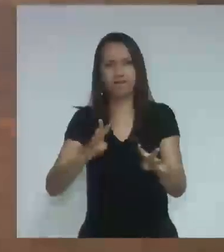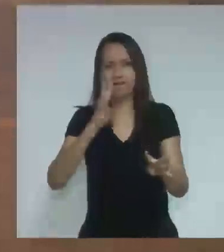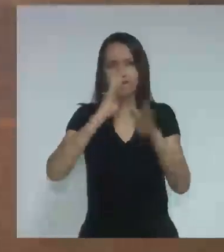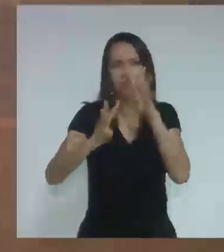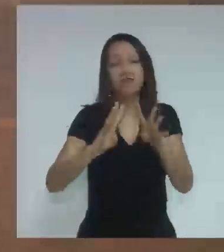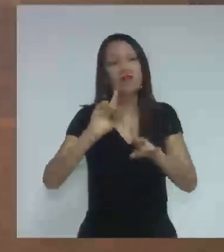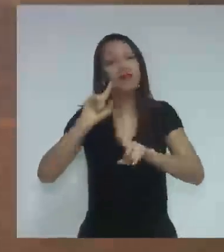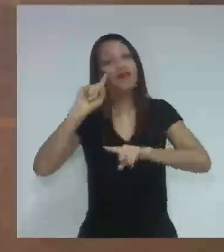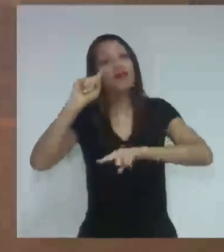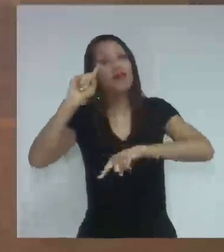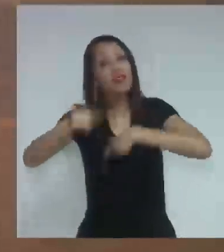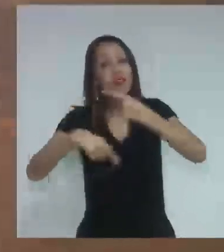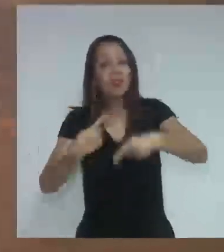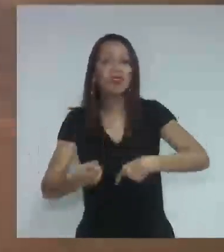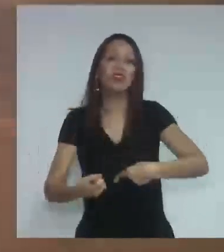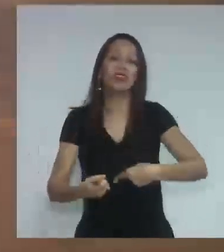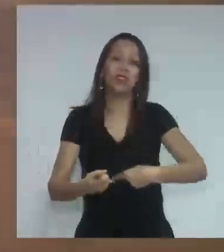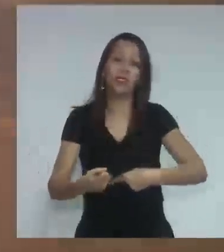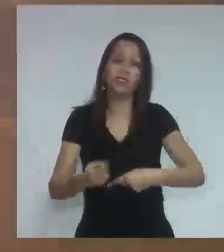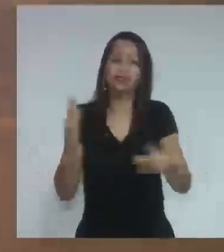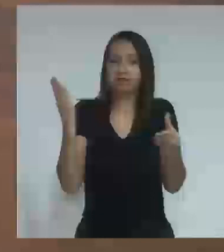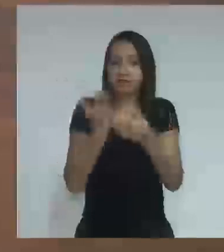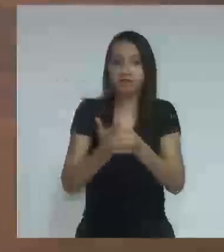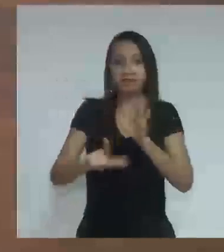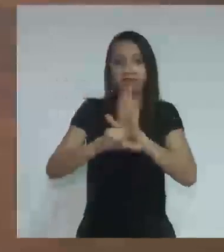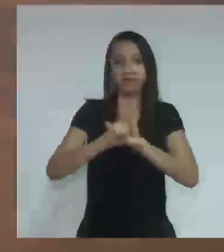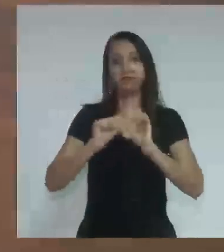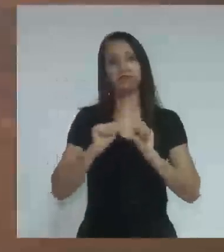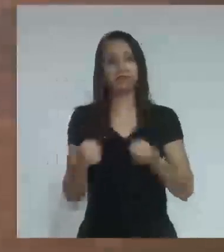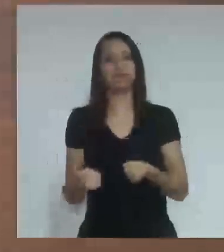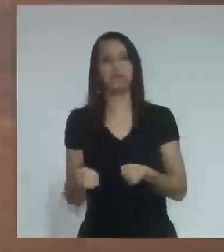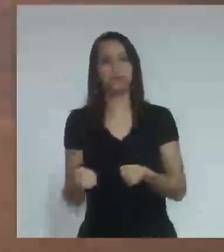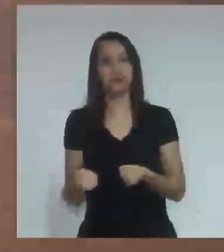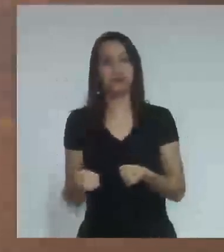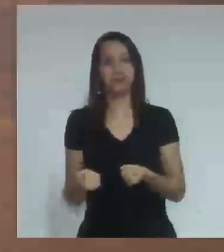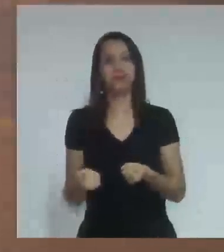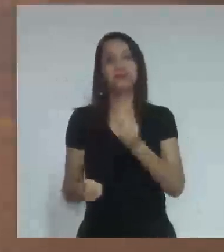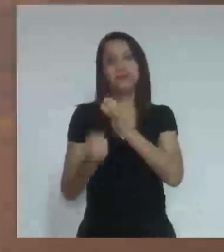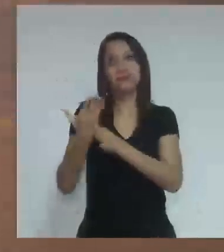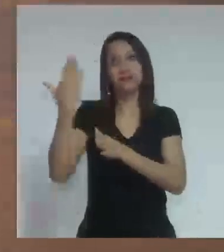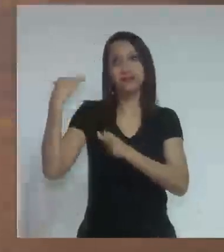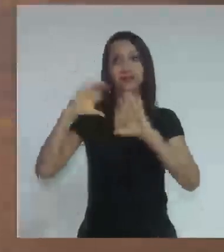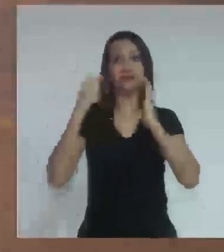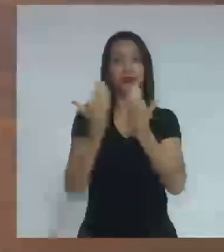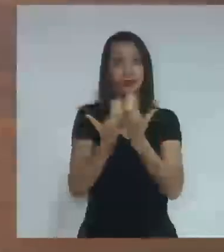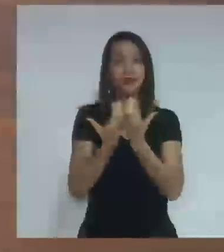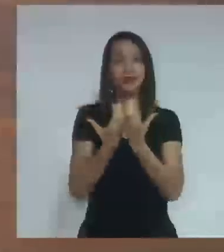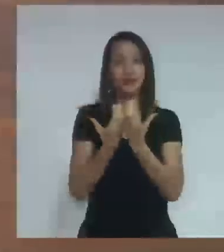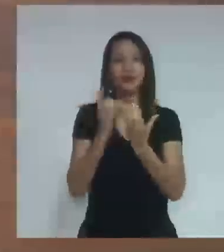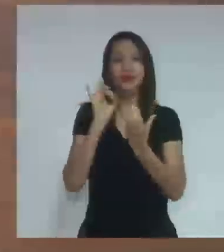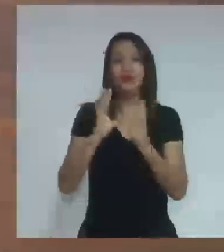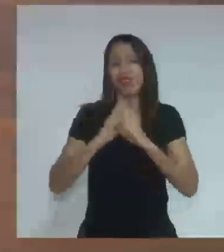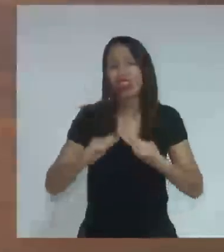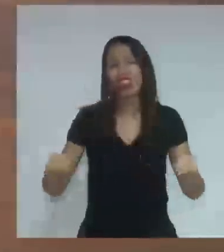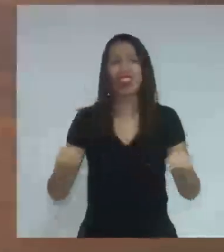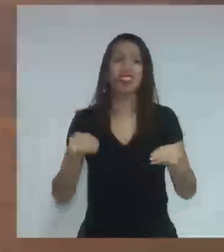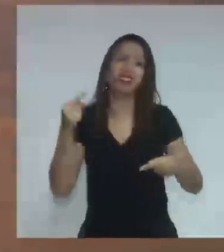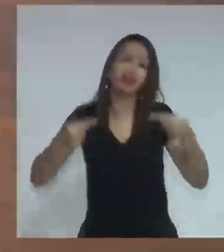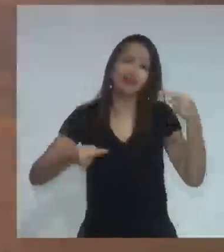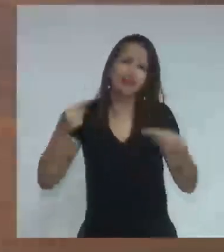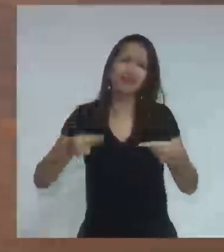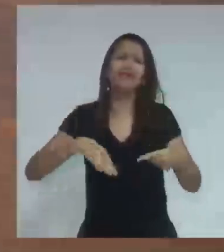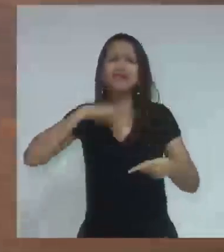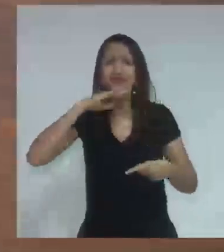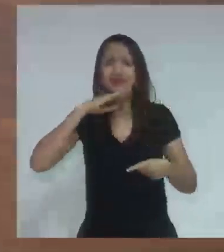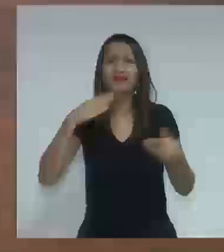Aí depois vai para o devido processo legal e ampla defesa. Aí acontece o que aconteceu na Câmara. Só que o desgaste político já aconteceu.